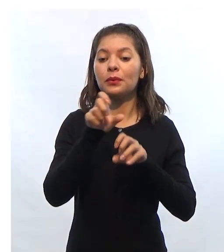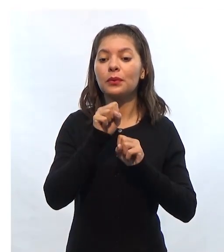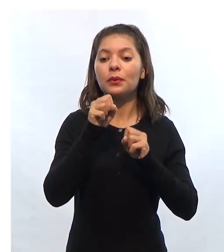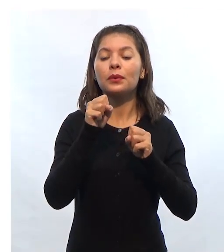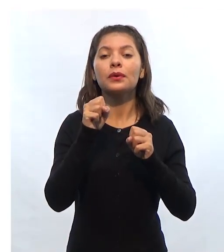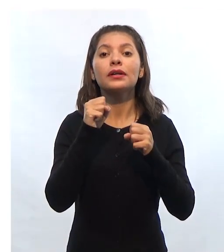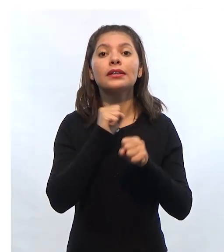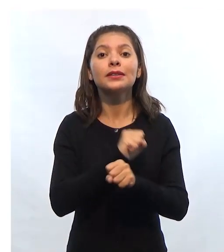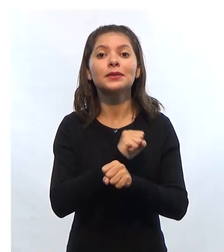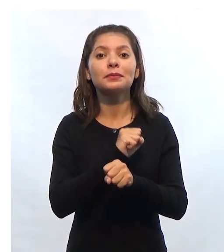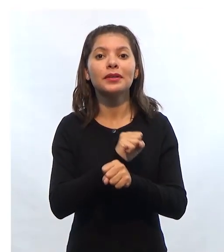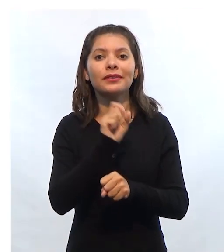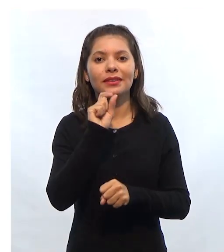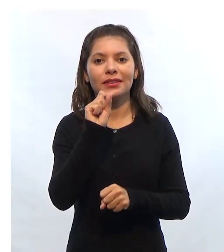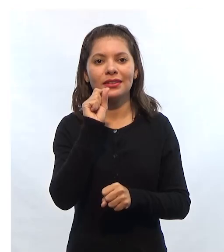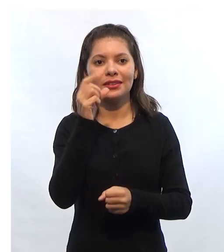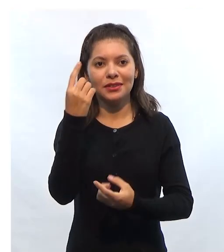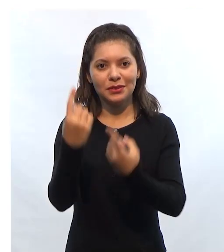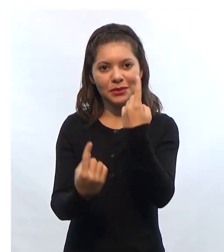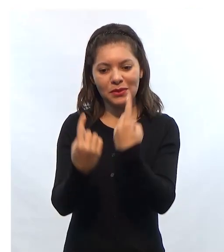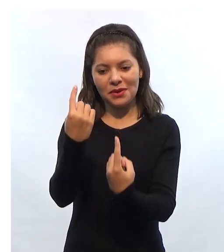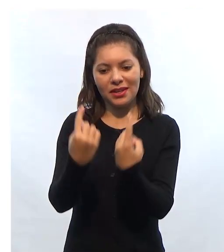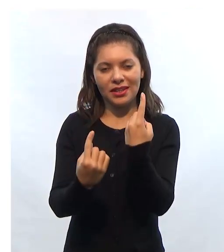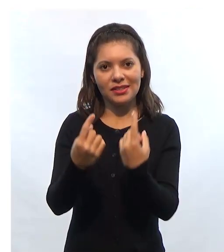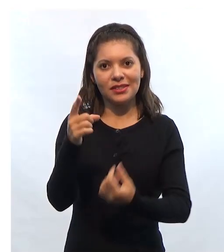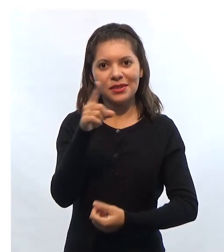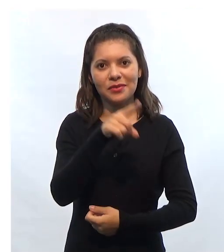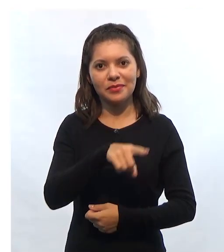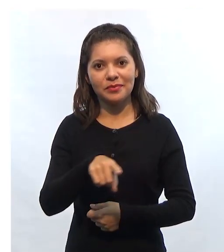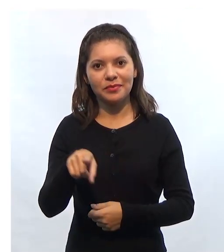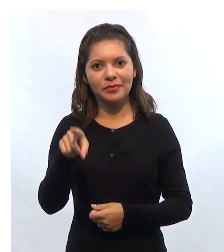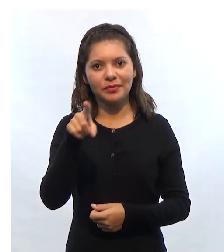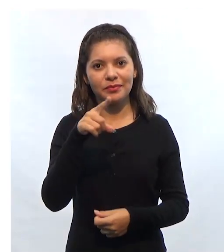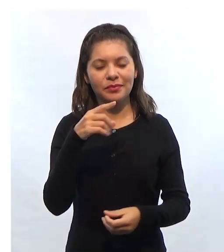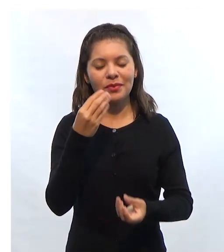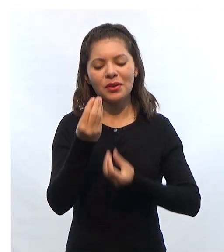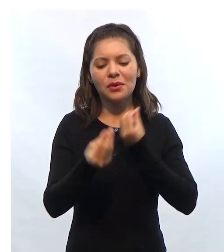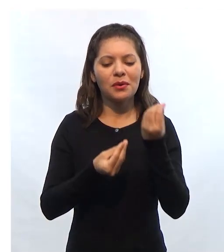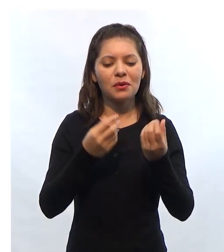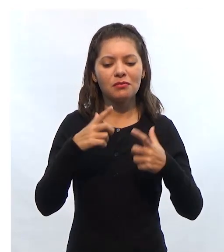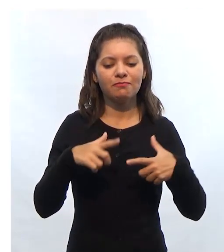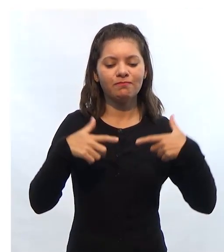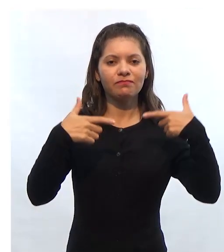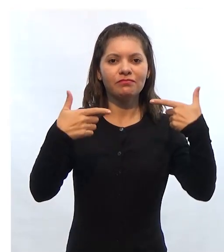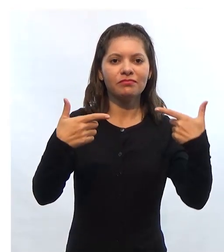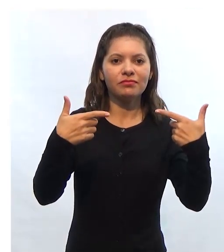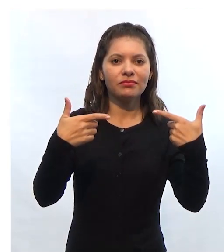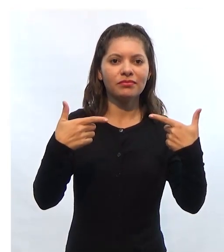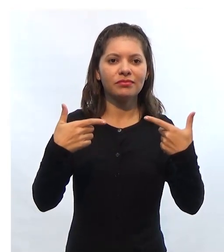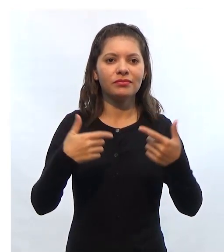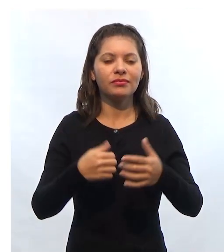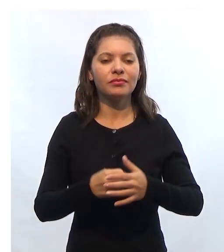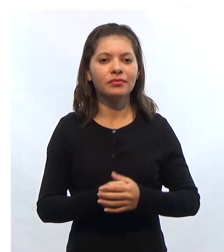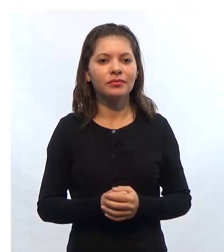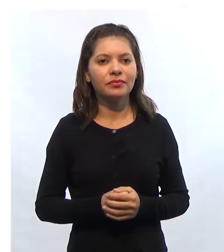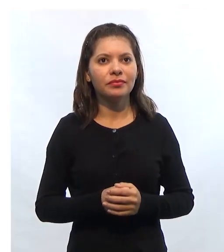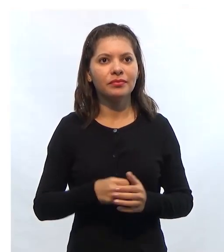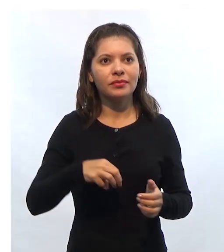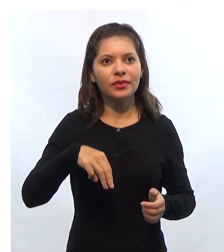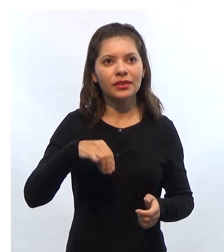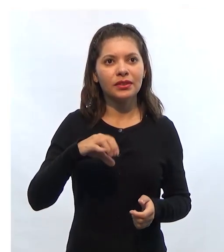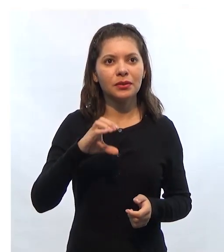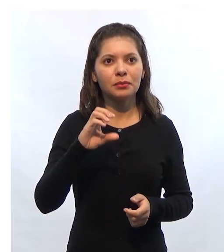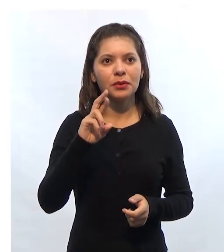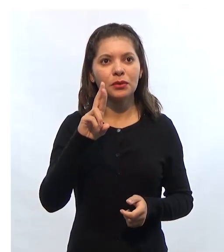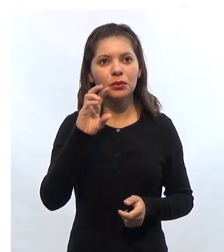consumidor. E os concorrentes, que eu posso estudar os concorrentes, como eles se posicionam no mercado, qual fatia de mercado detém. Esse